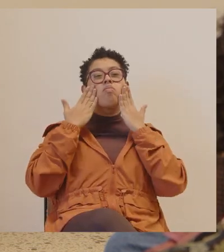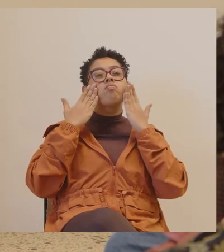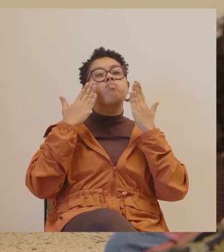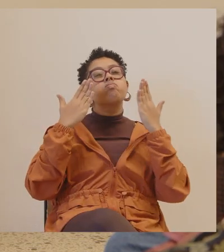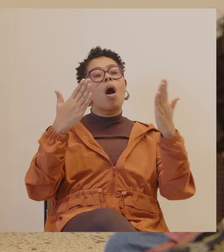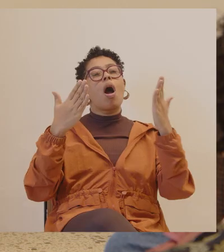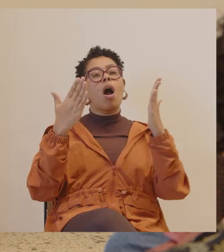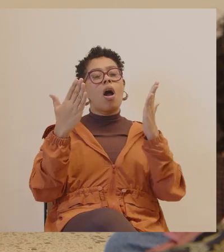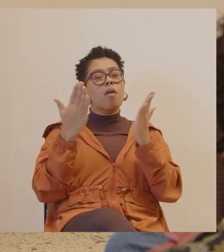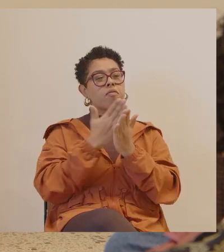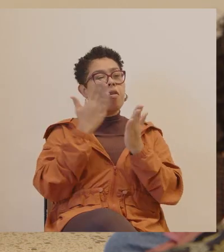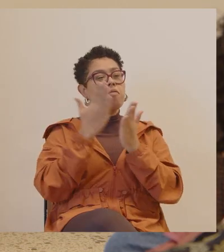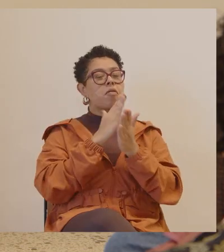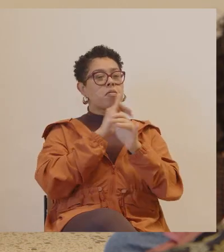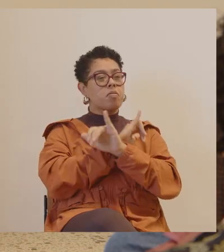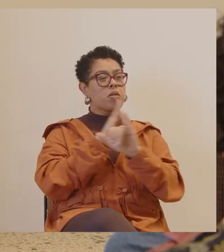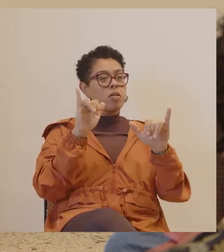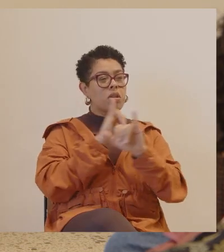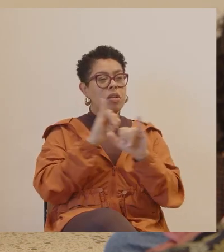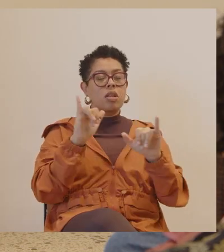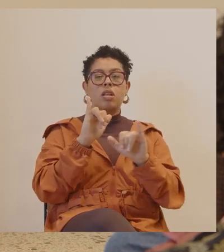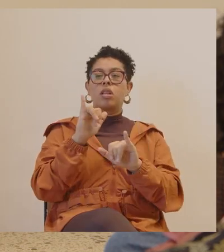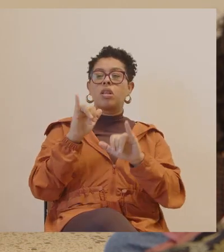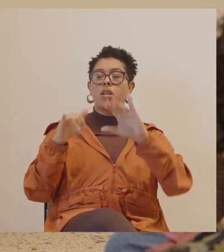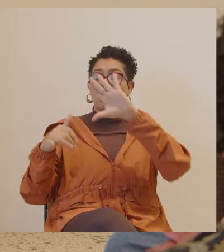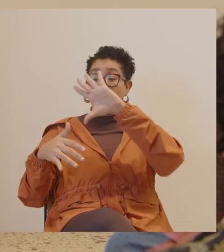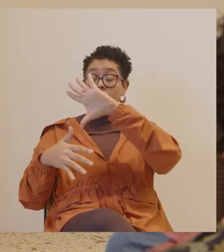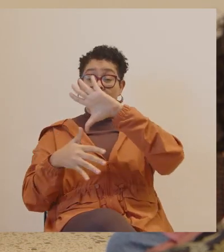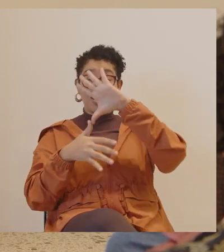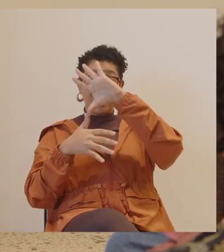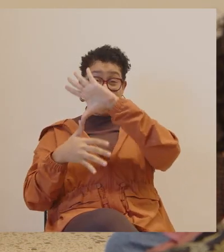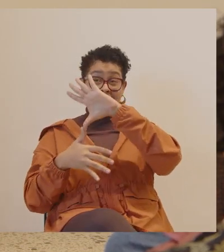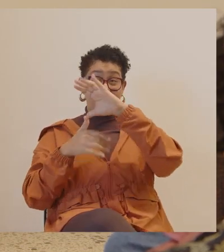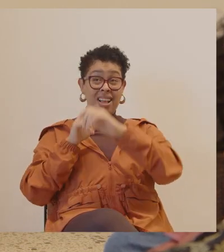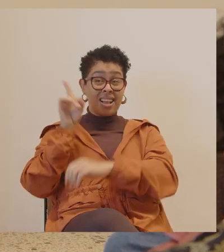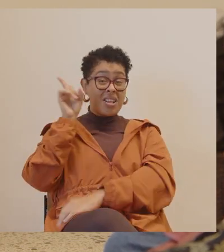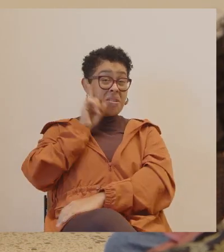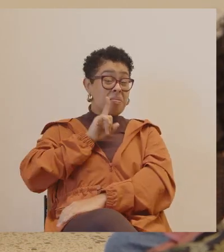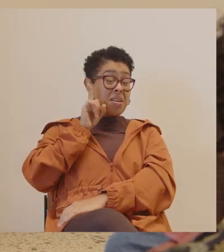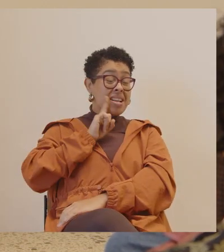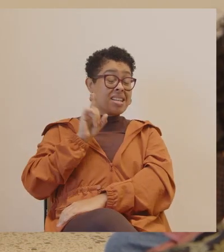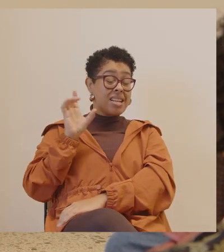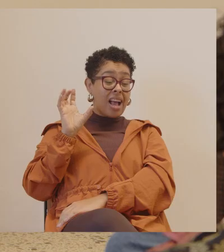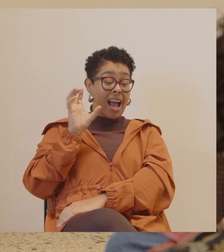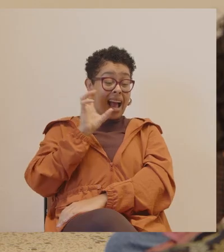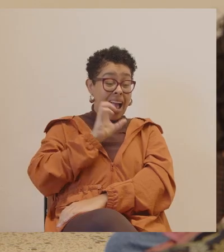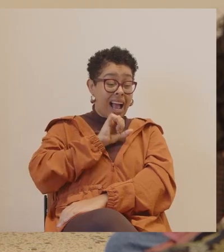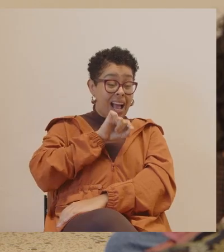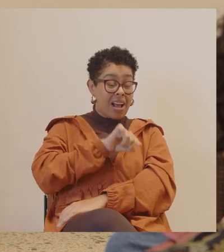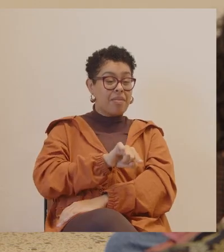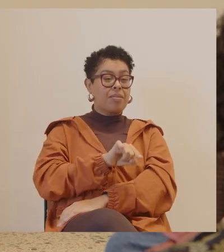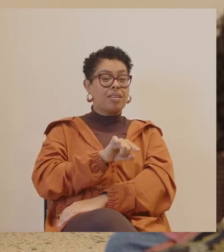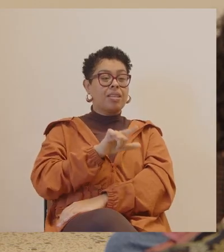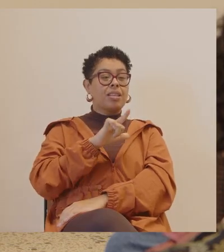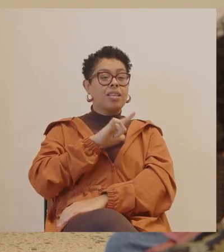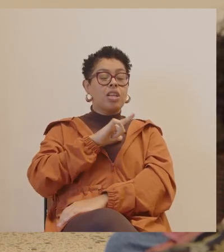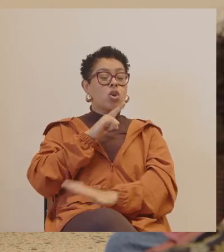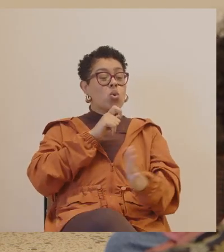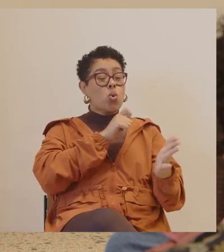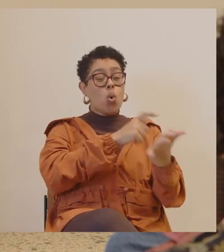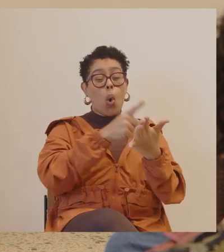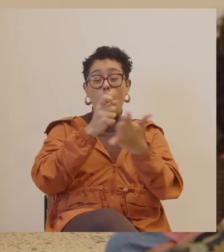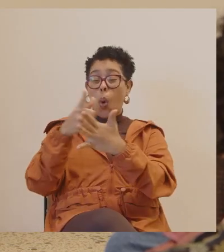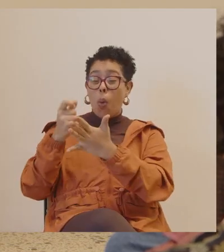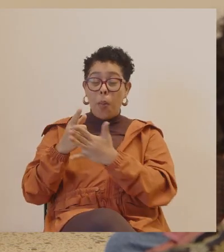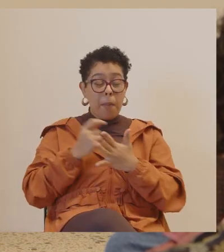revistas, os americanos adoram. O prefeito de Chicago, por exemplo, tem 46 versões das Manhãs no Sena, de Montes